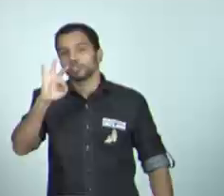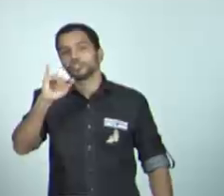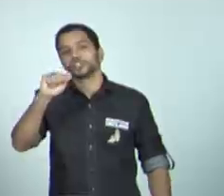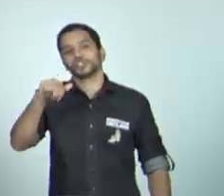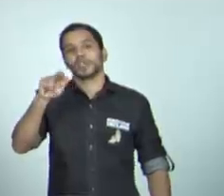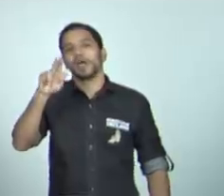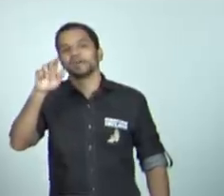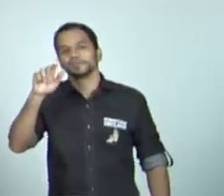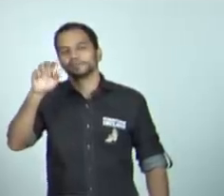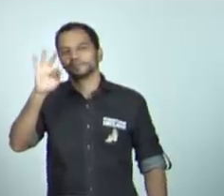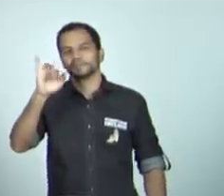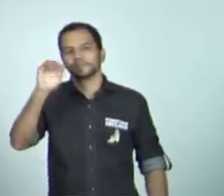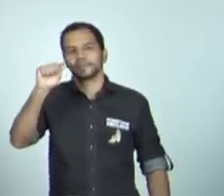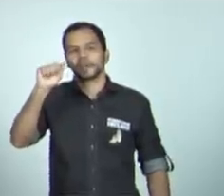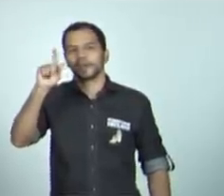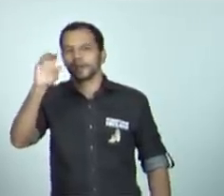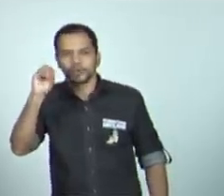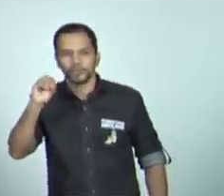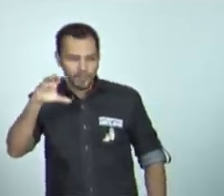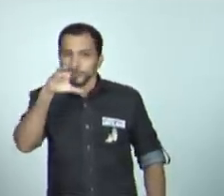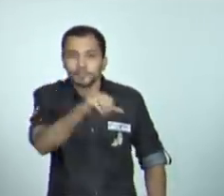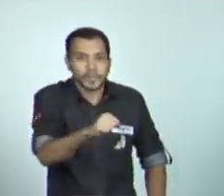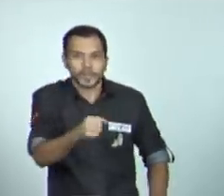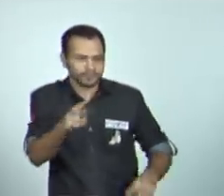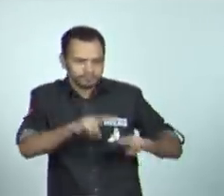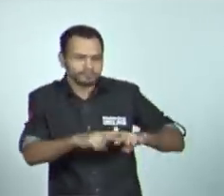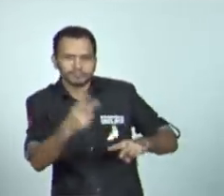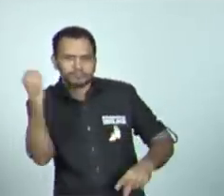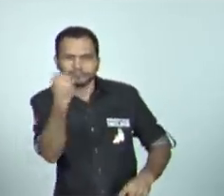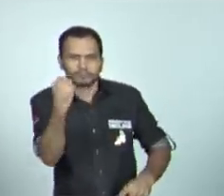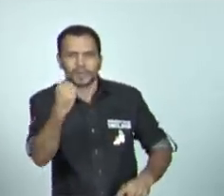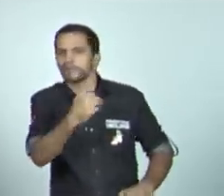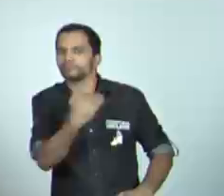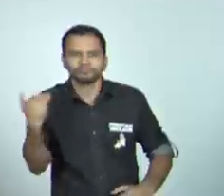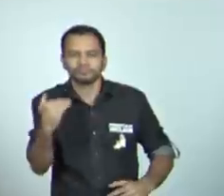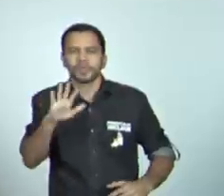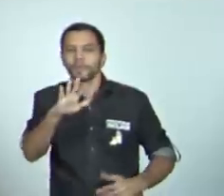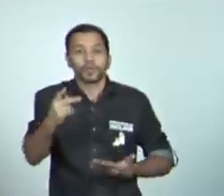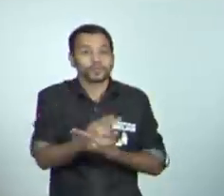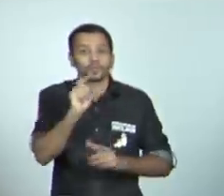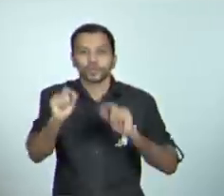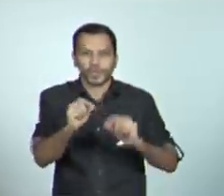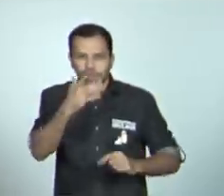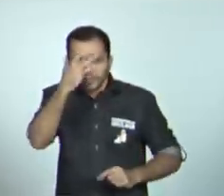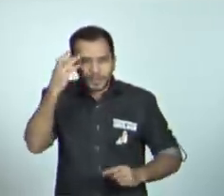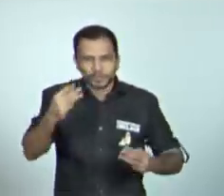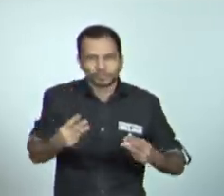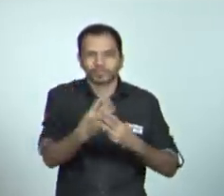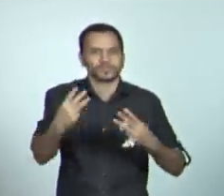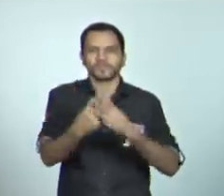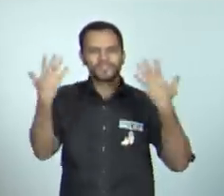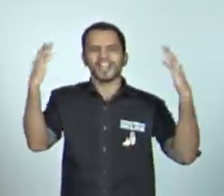passa a espada no thiago e aí o judeus que tinham inveja dos apóstolos de jesus vibraram ele fala